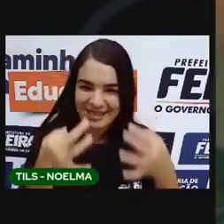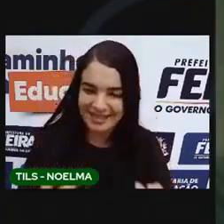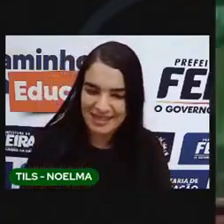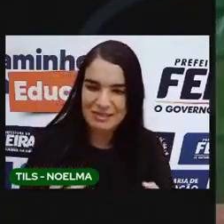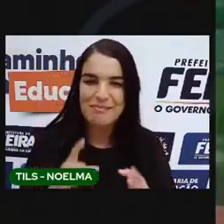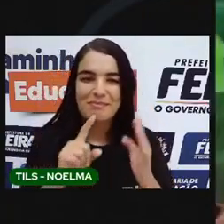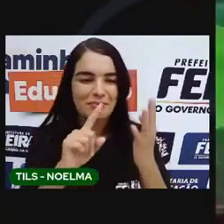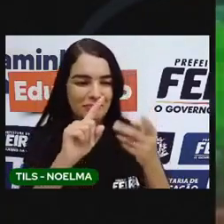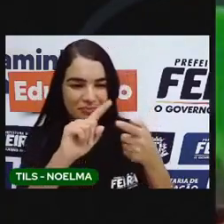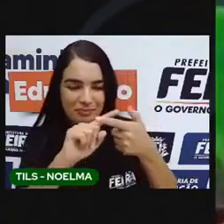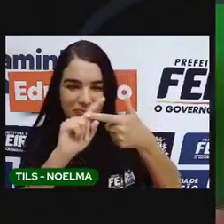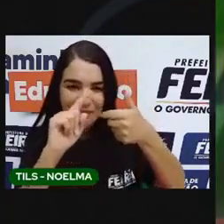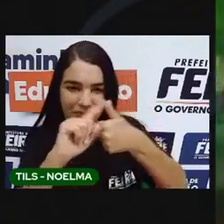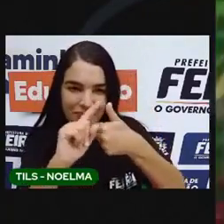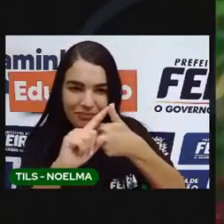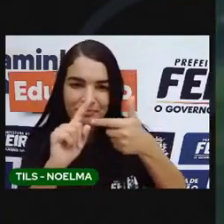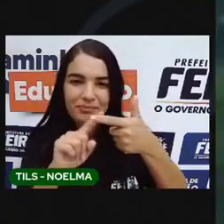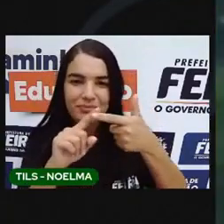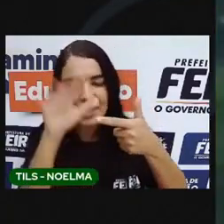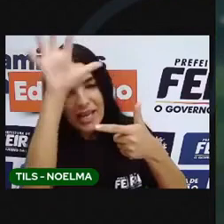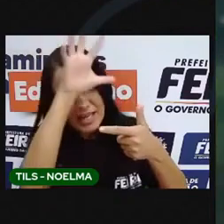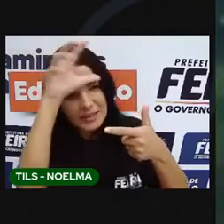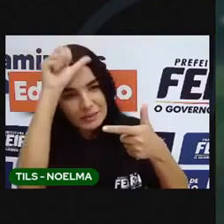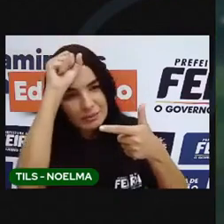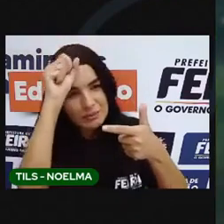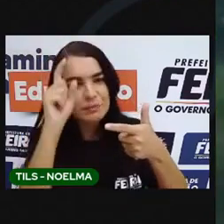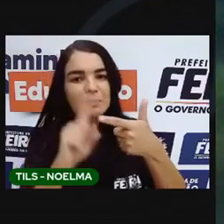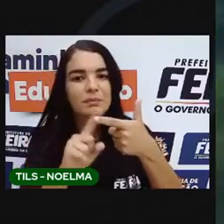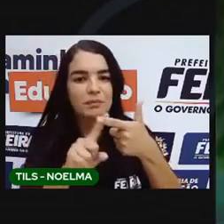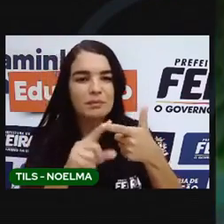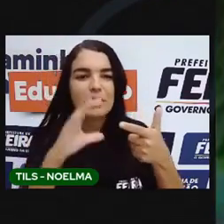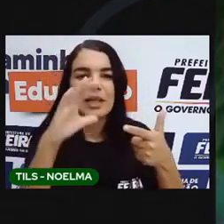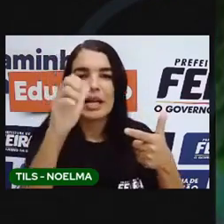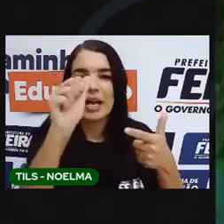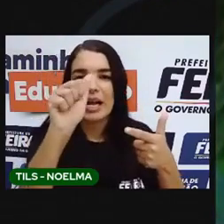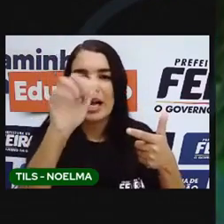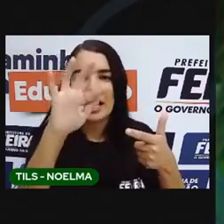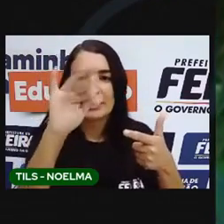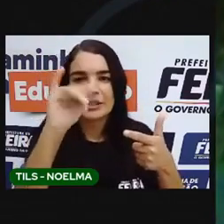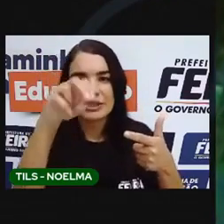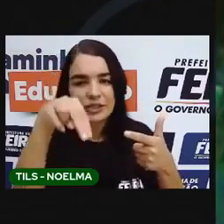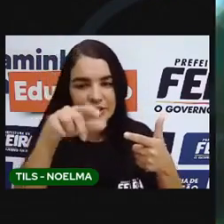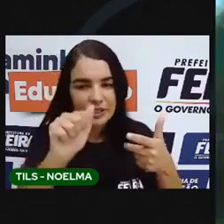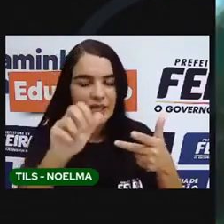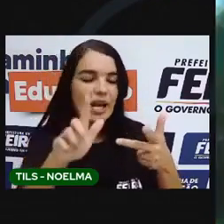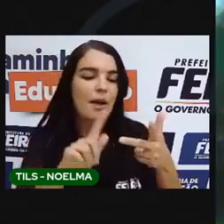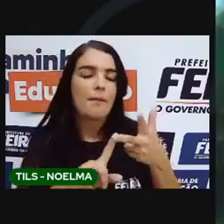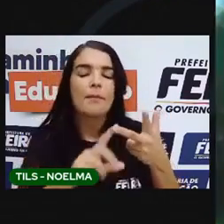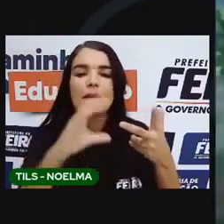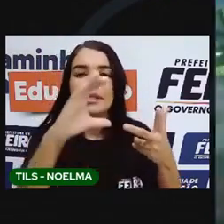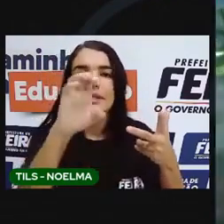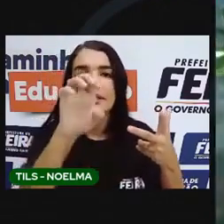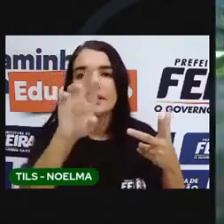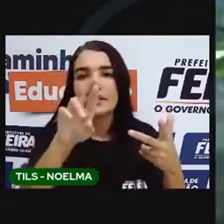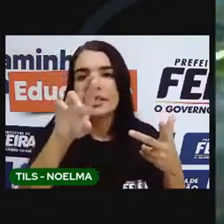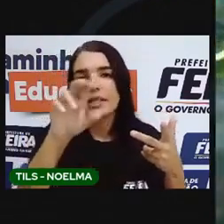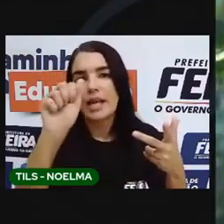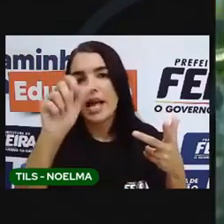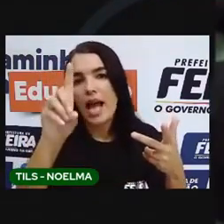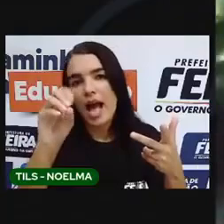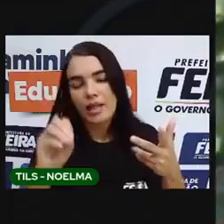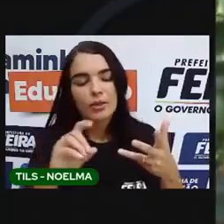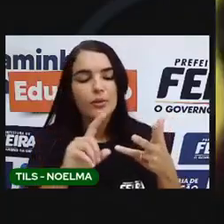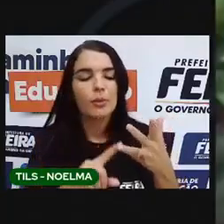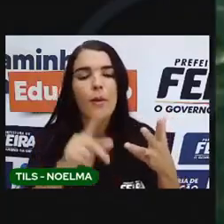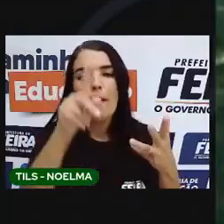Caatinga, o Cerrado, a Mata Atlântica, o Pampa e